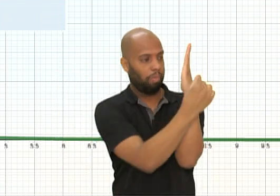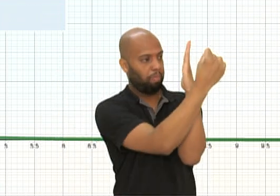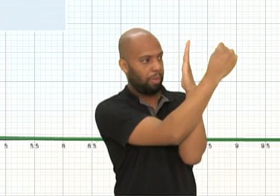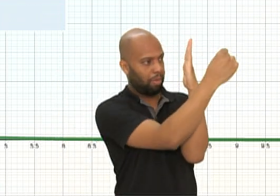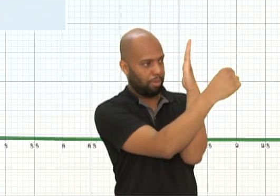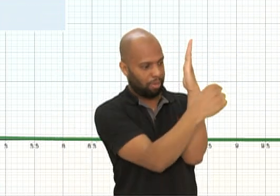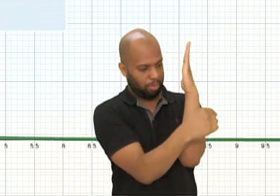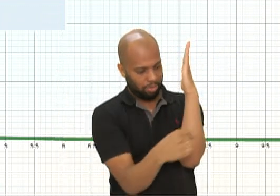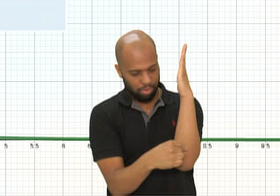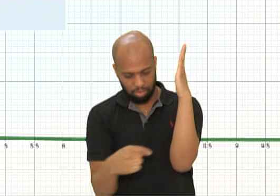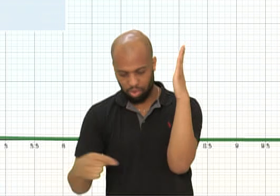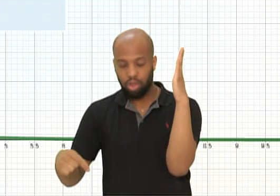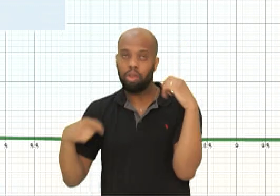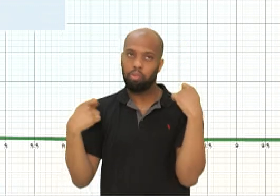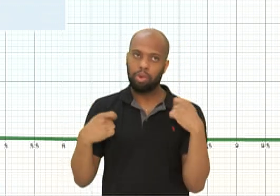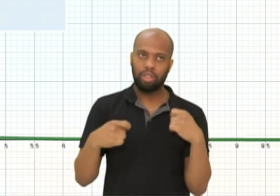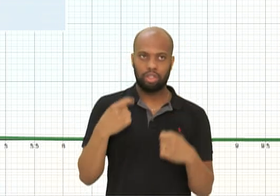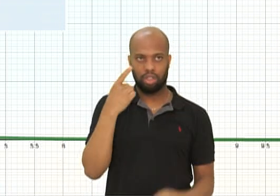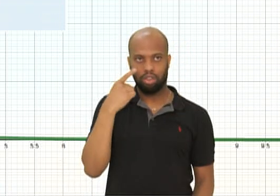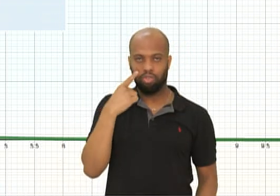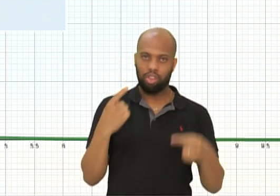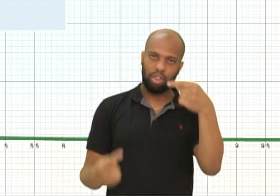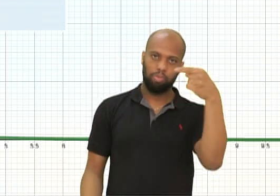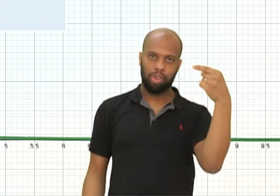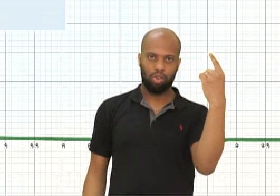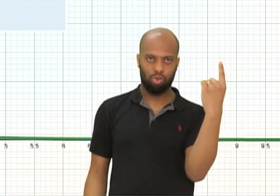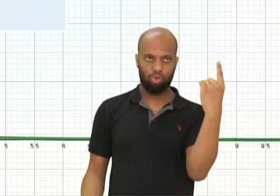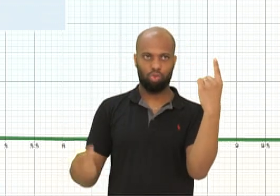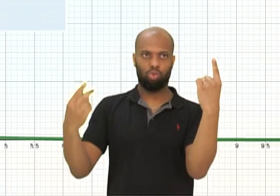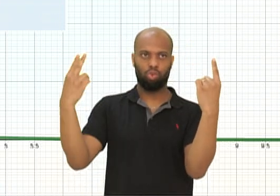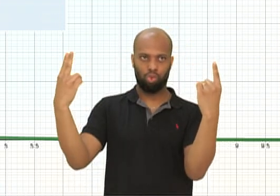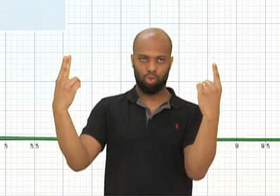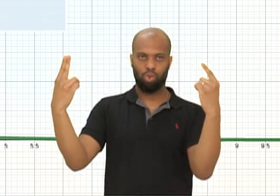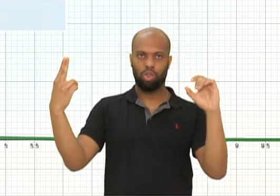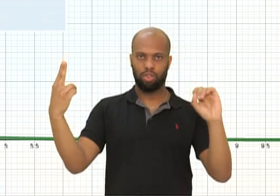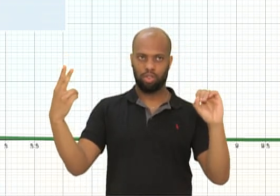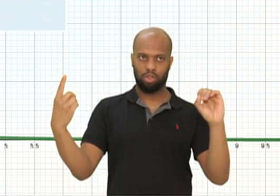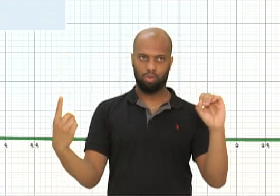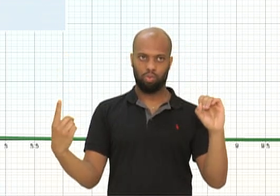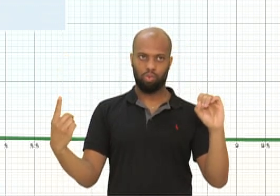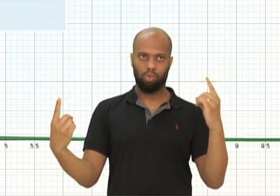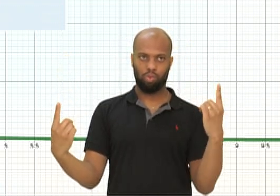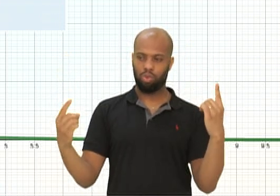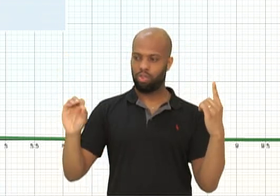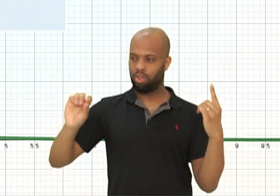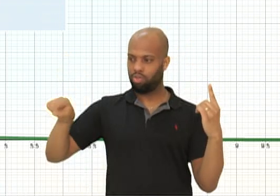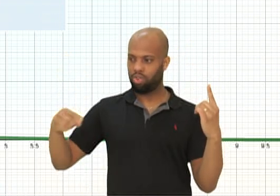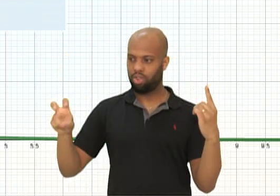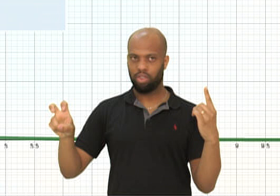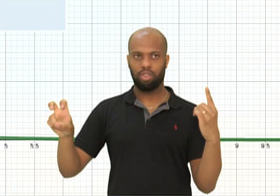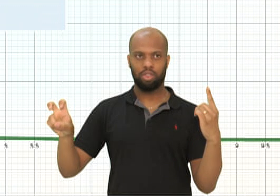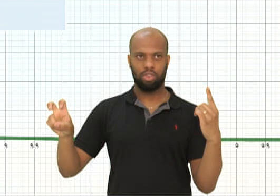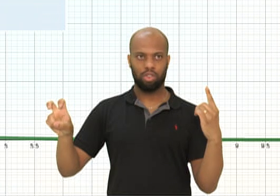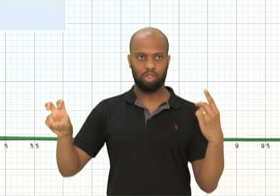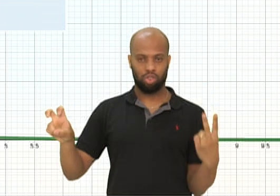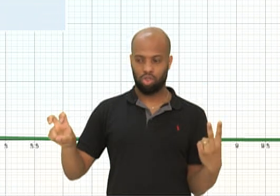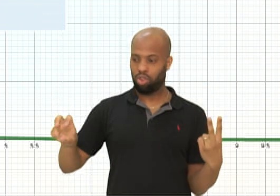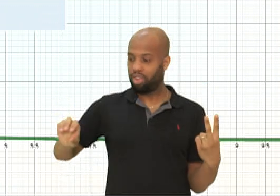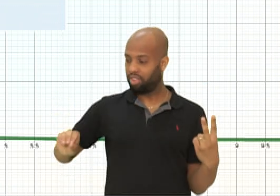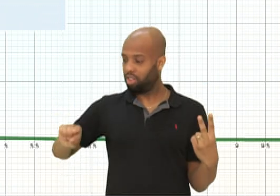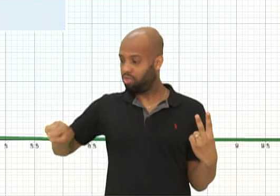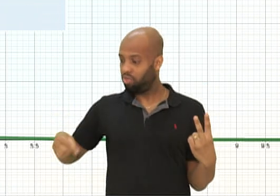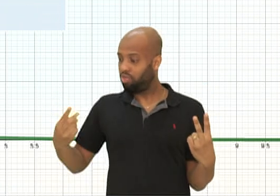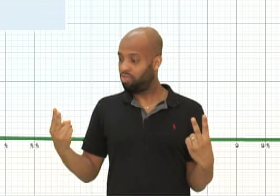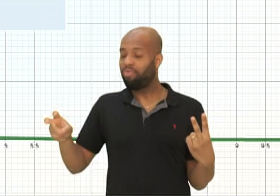Menos 1, 0, 1 e 2 para x, encontrou 2, 1, 0, 5 e para x